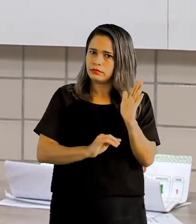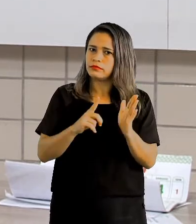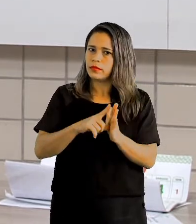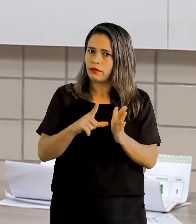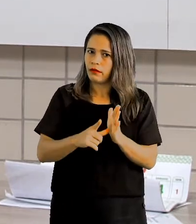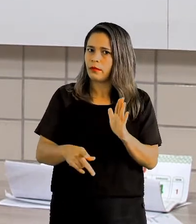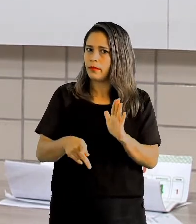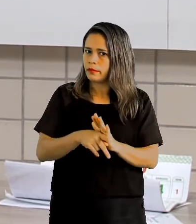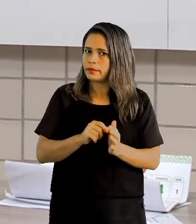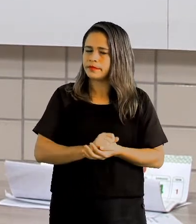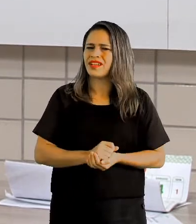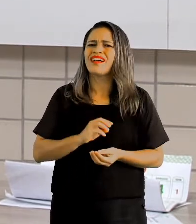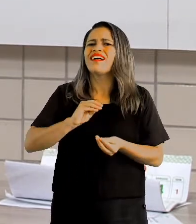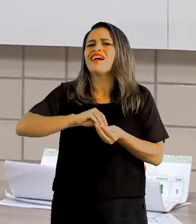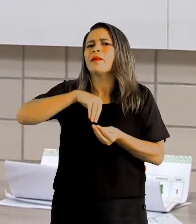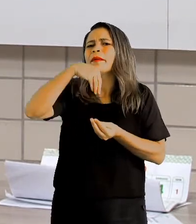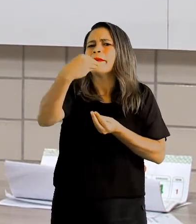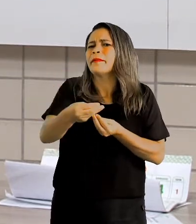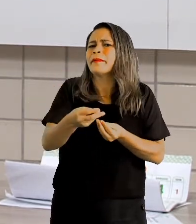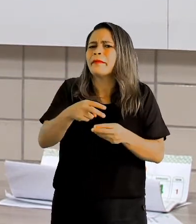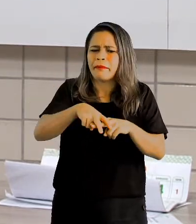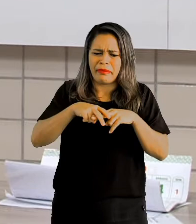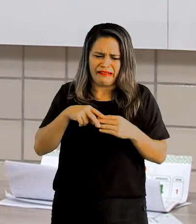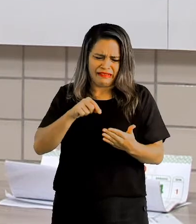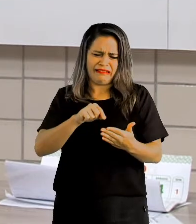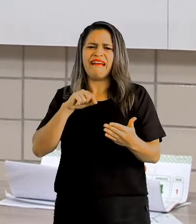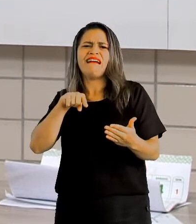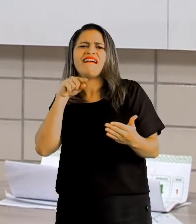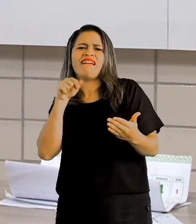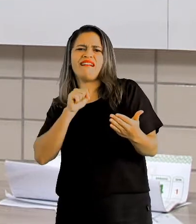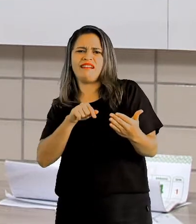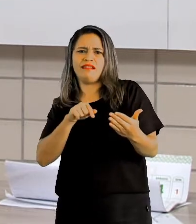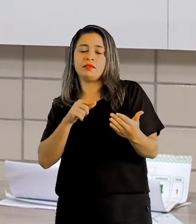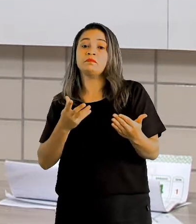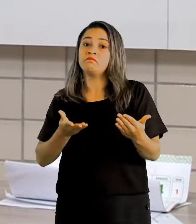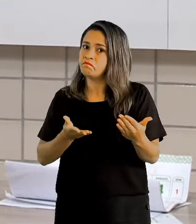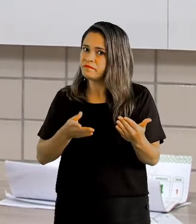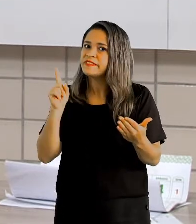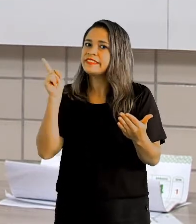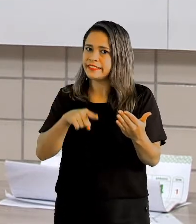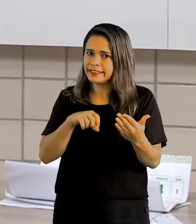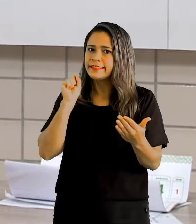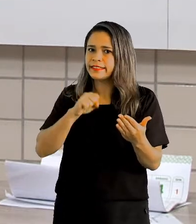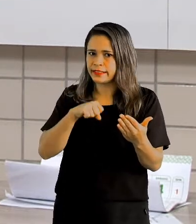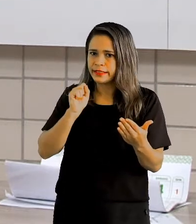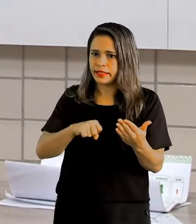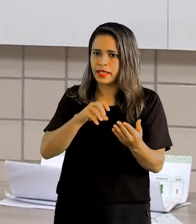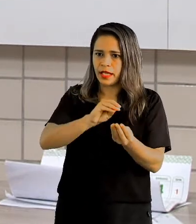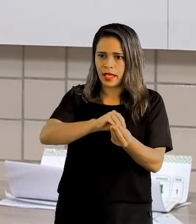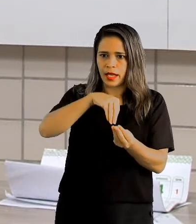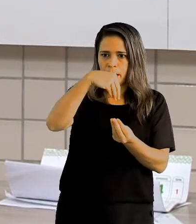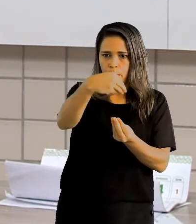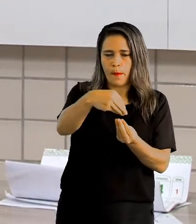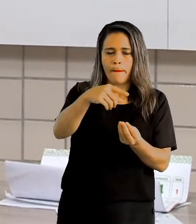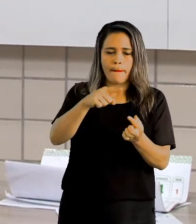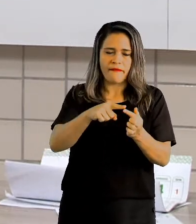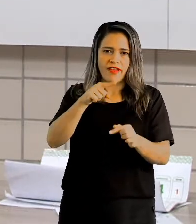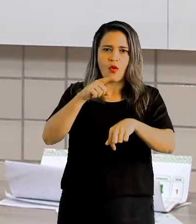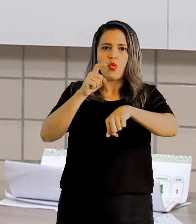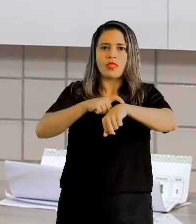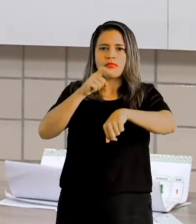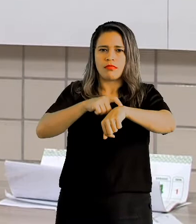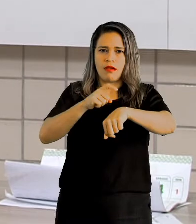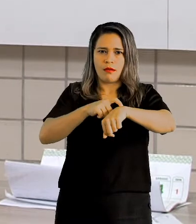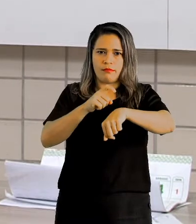lembra para que serve o calendário? Estão sabendo? É um instrumento de medida para medir o tempo. E